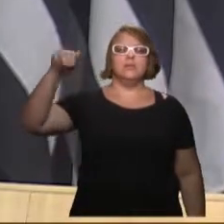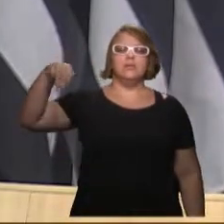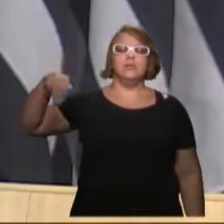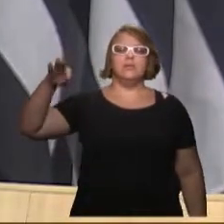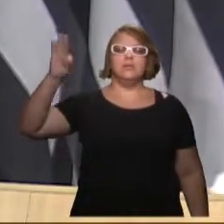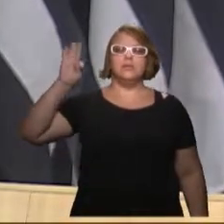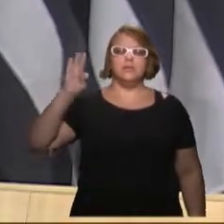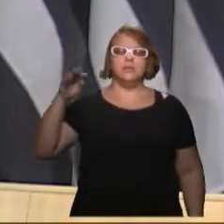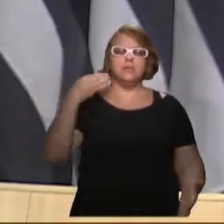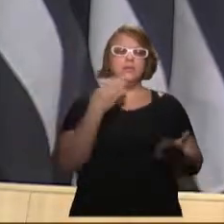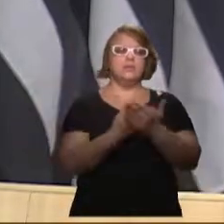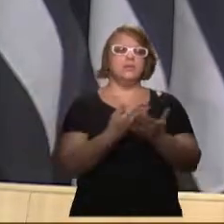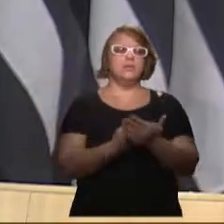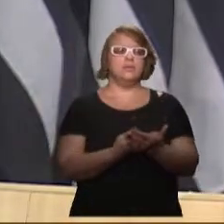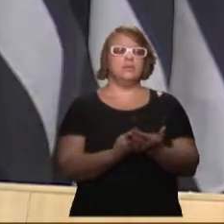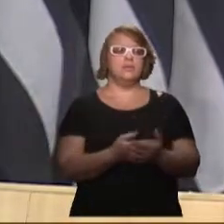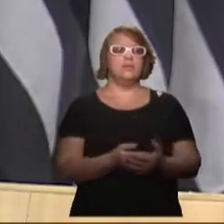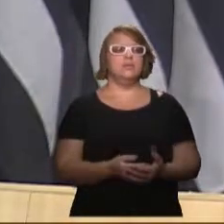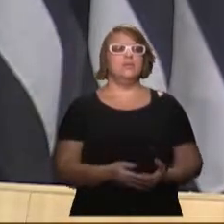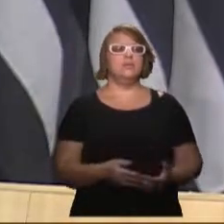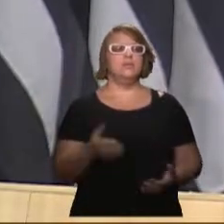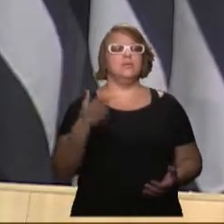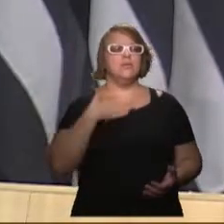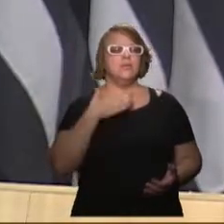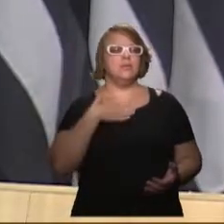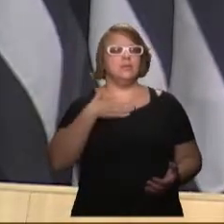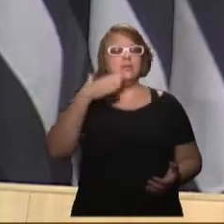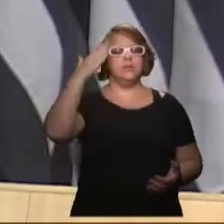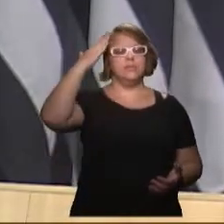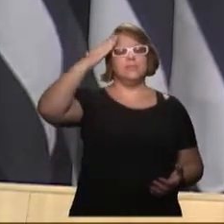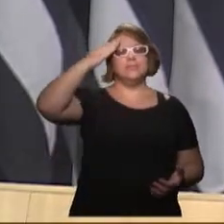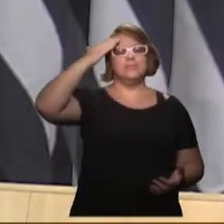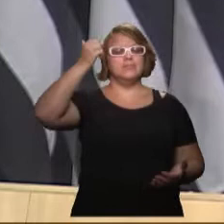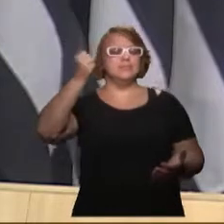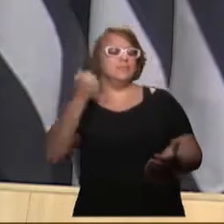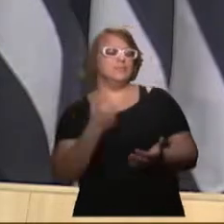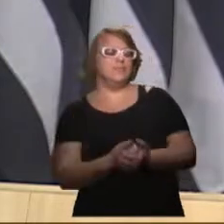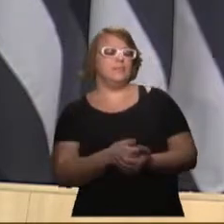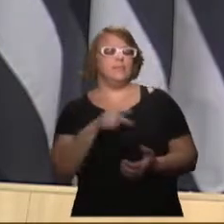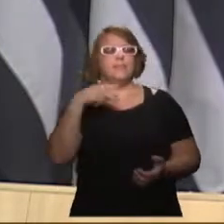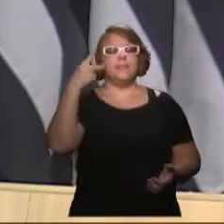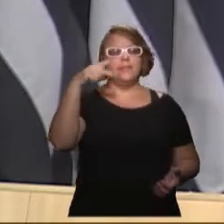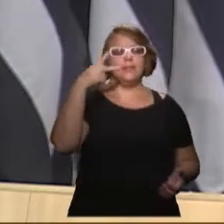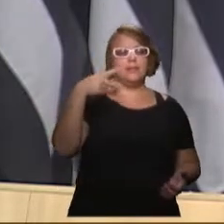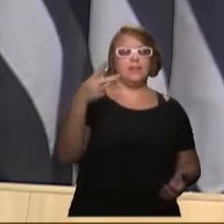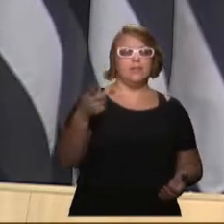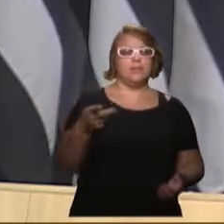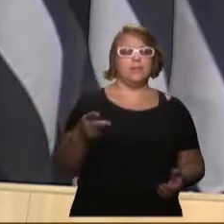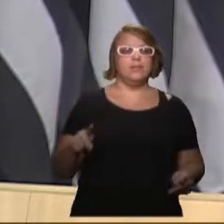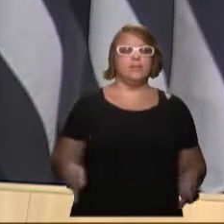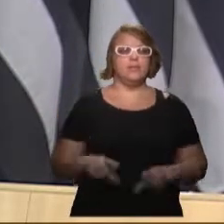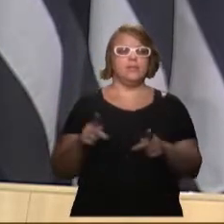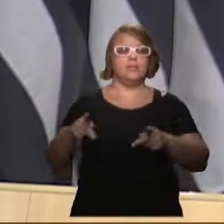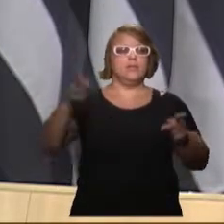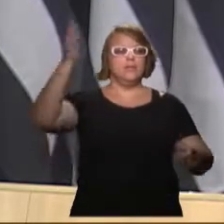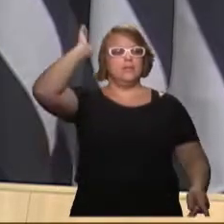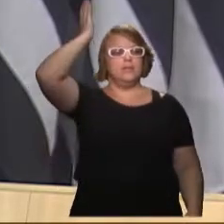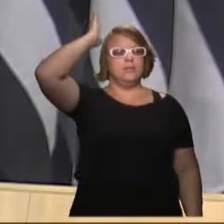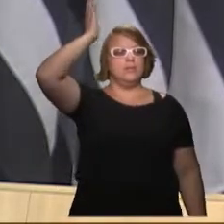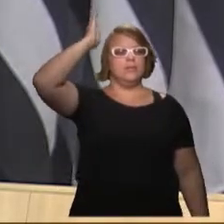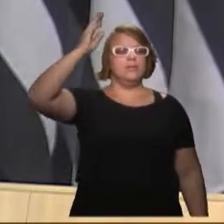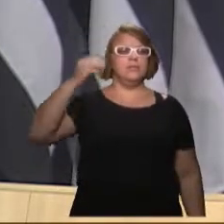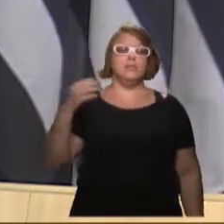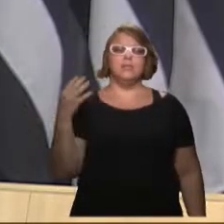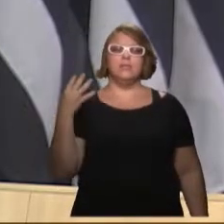possamos votar. A minha grande preocupação, presidente, que nós estamos falando, povo taubatiano, de